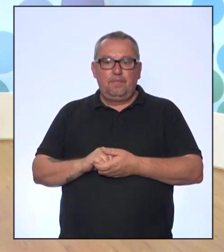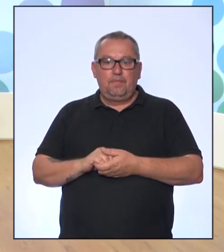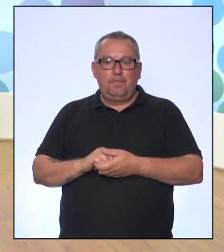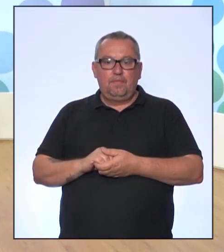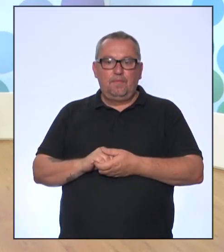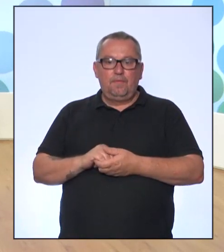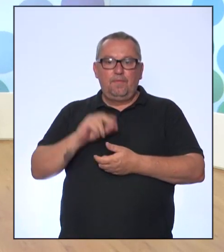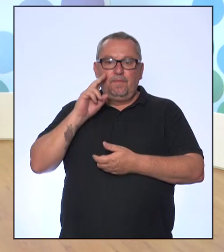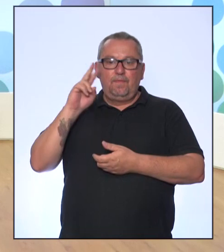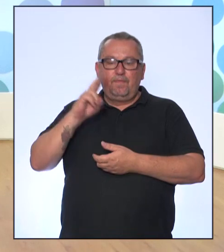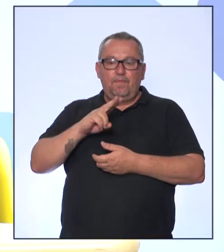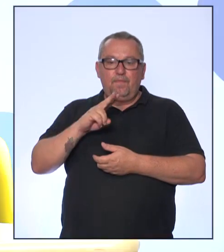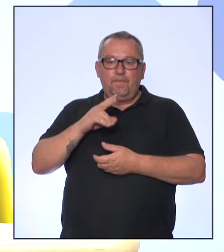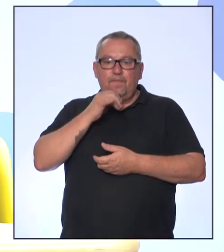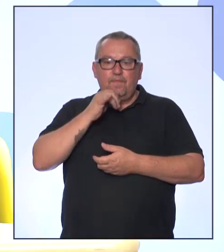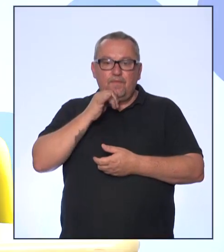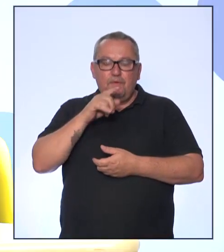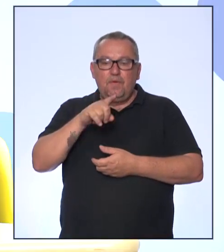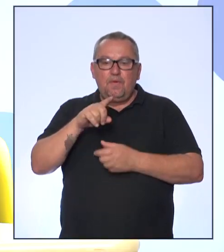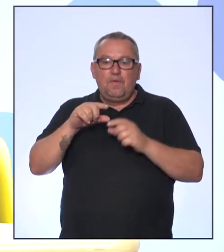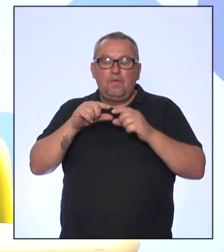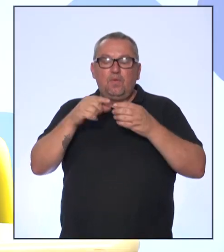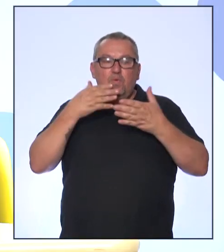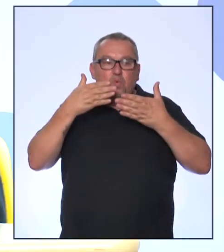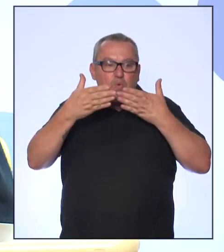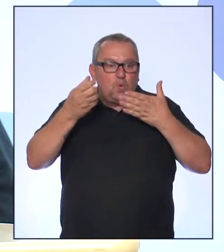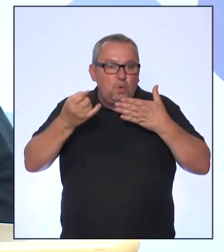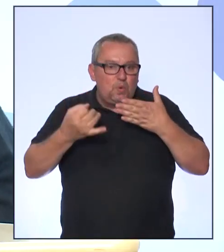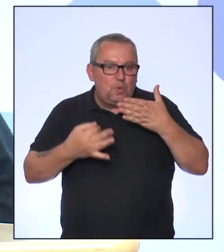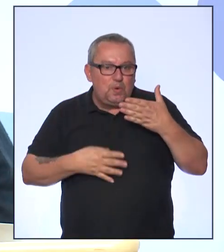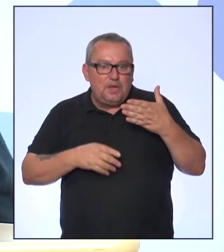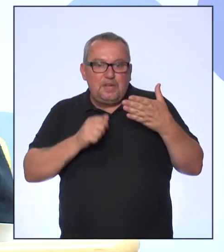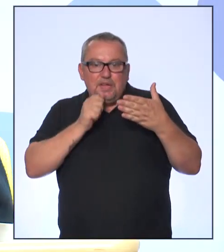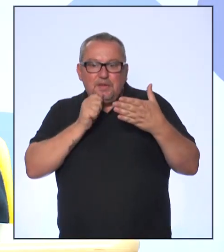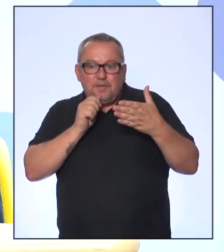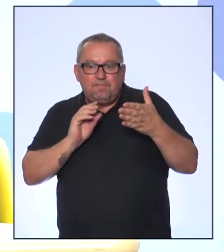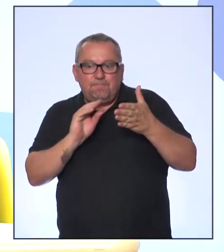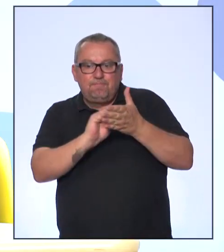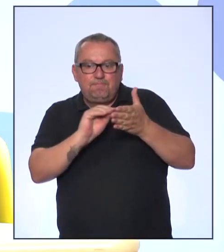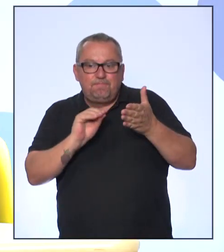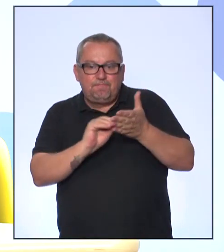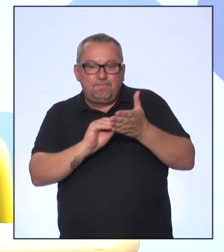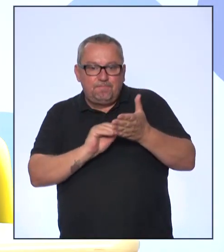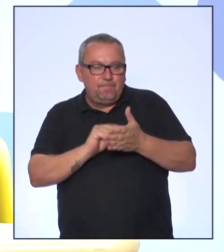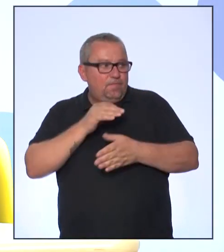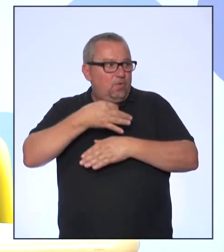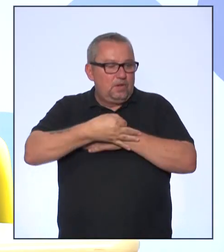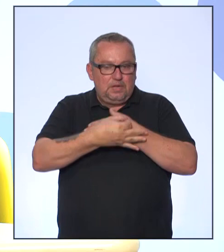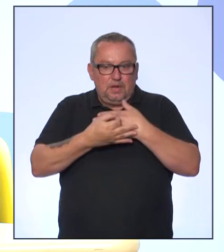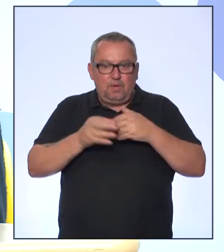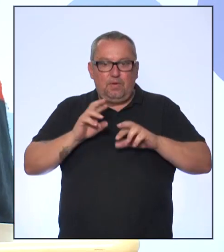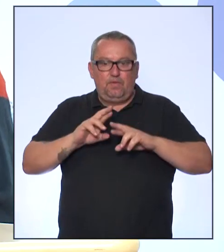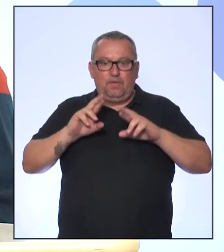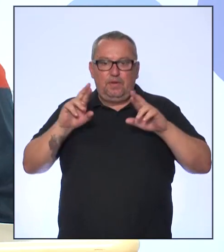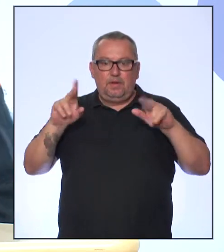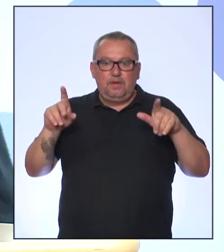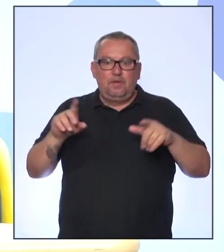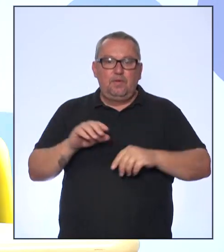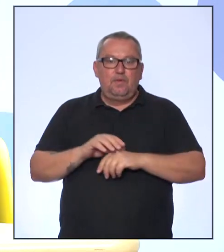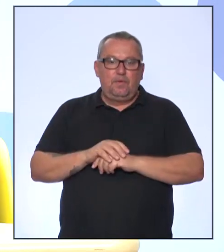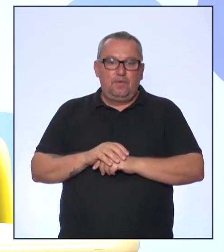Olha só, no chat aqui, o pessoal ainda, estão colocando aqui que as células não são iguais,